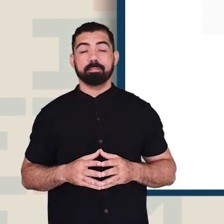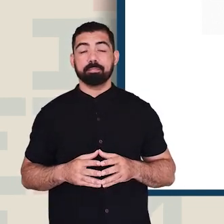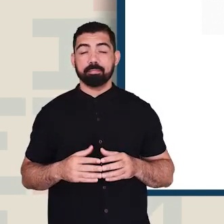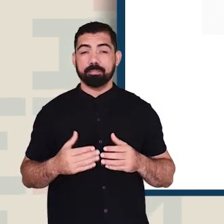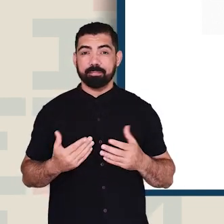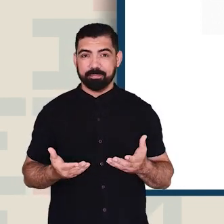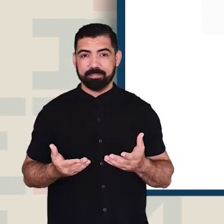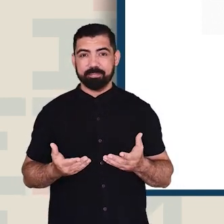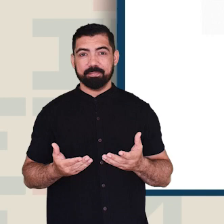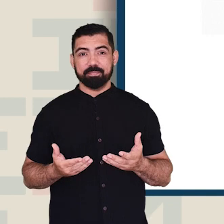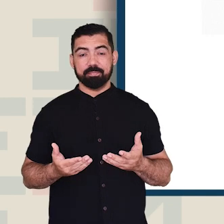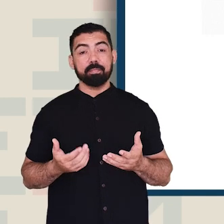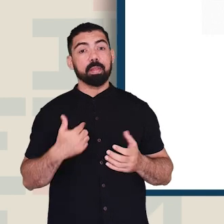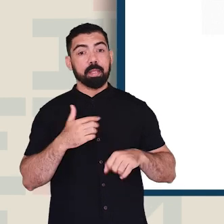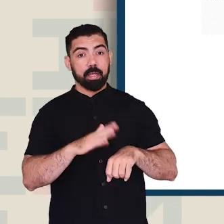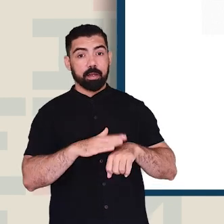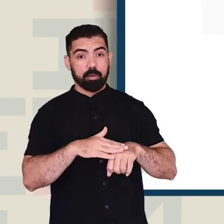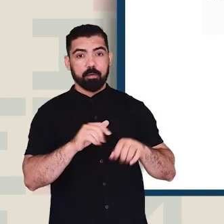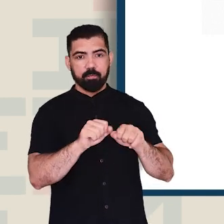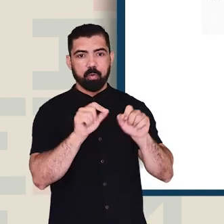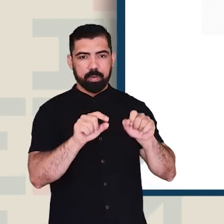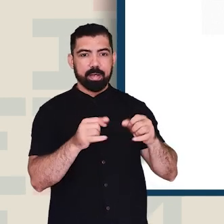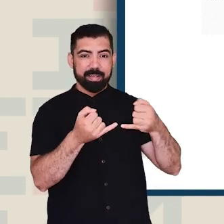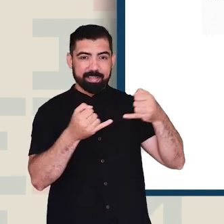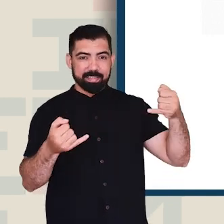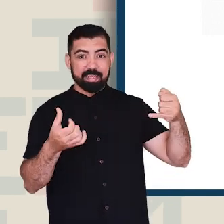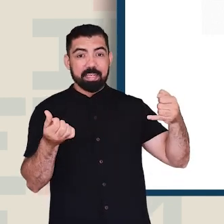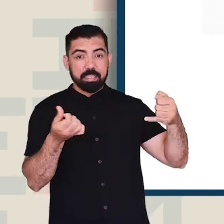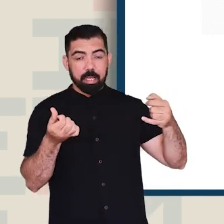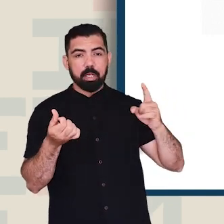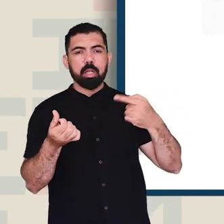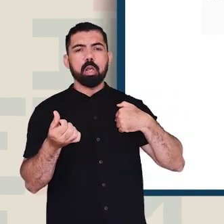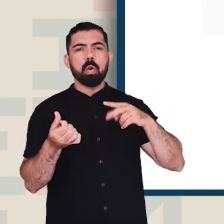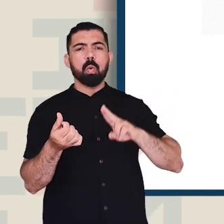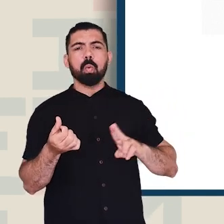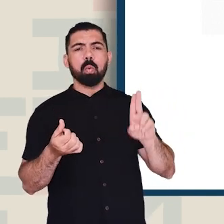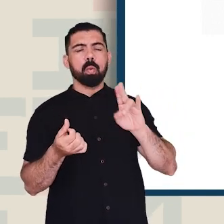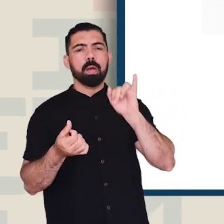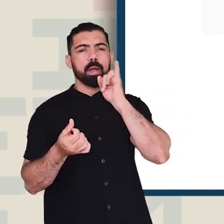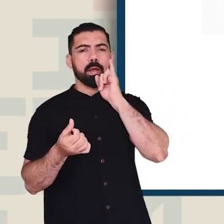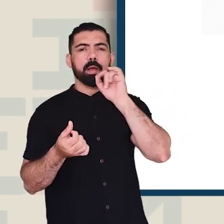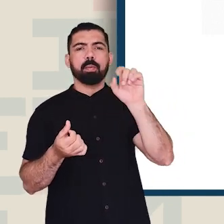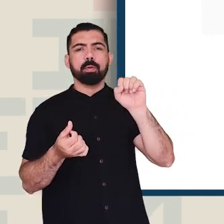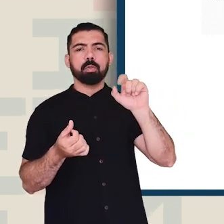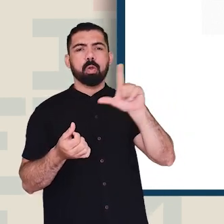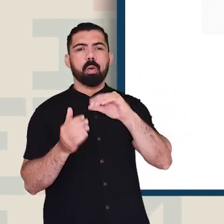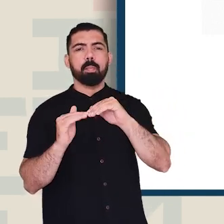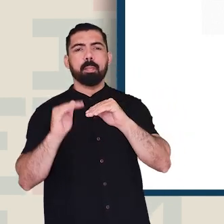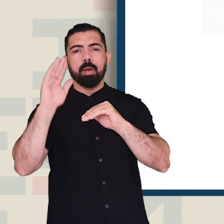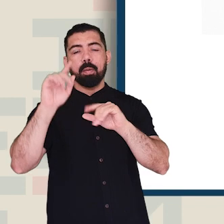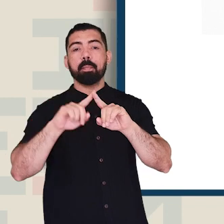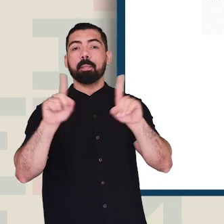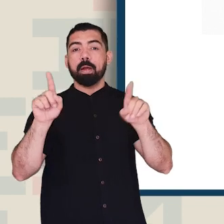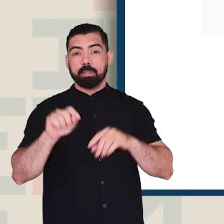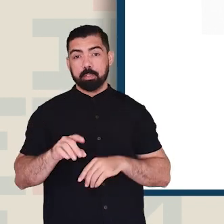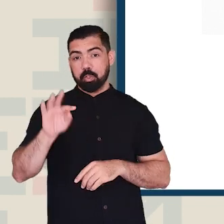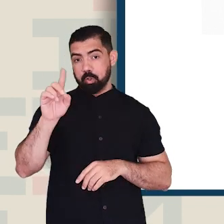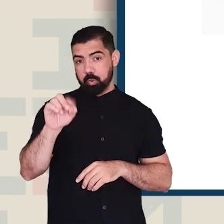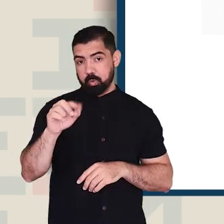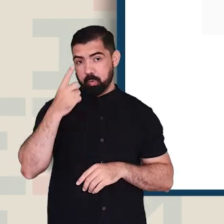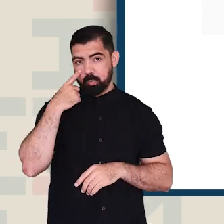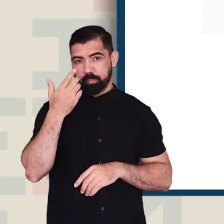E aqui, quando eu fui para a sexta corda, eu acabei usando um exemplo em sol maior, mas eu vou fazer em dó aqui. Em dó